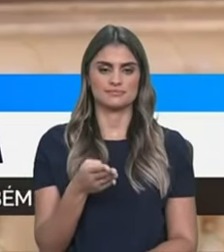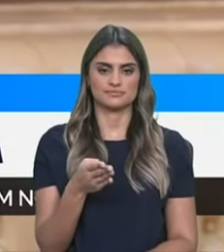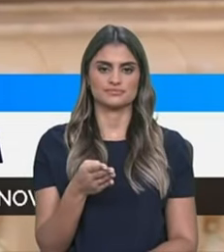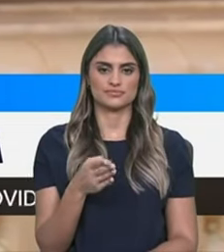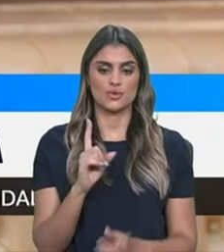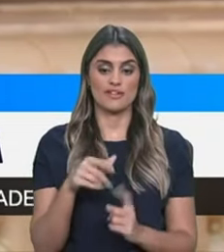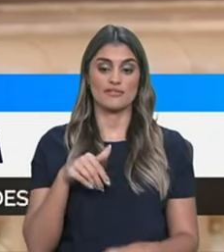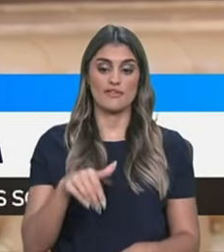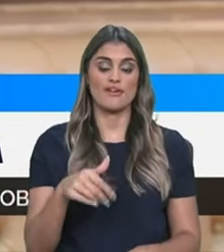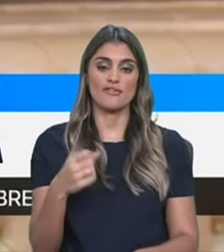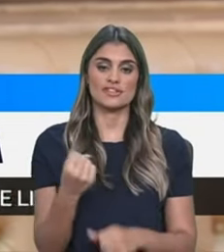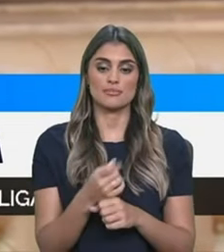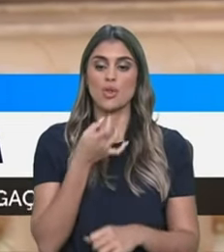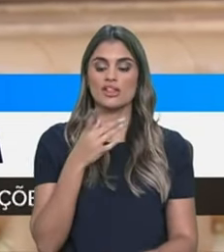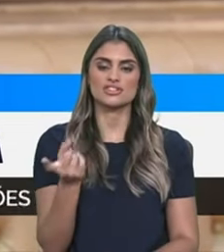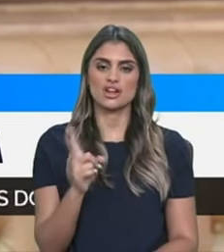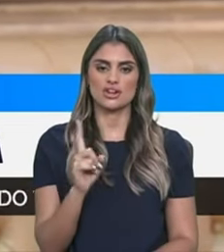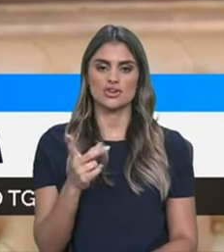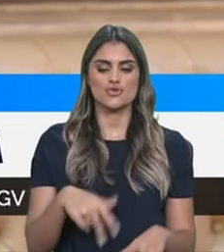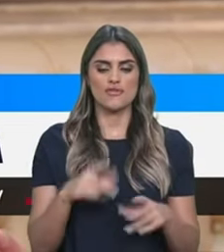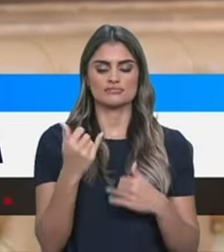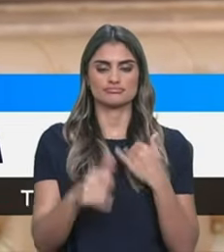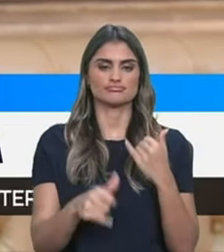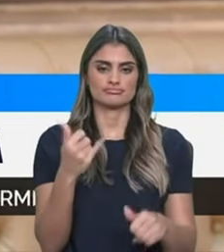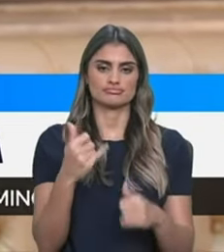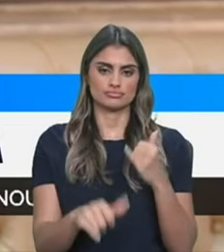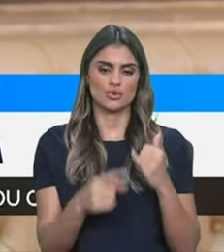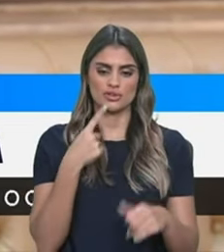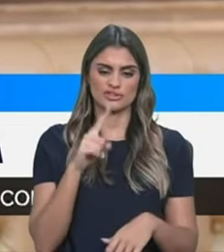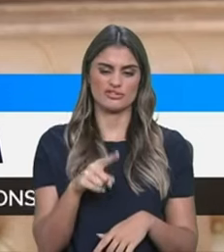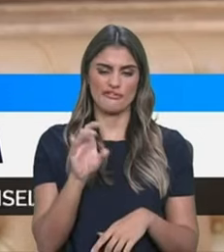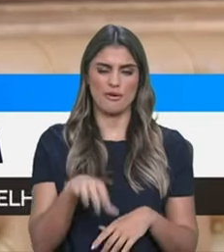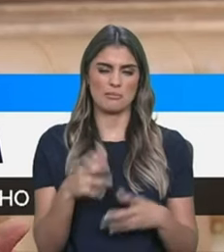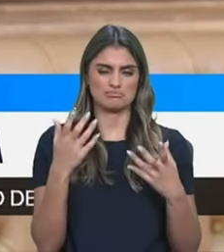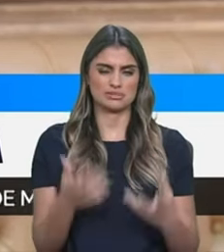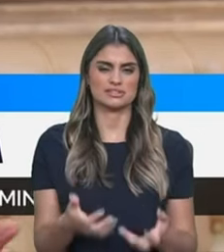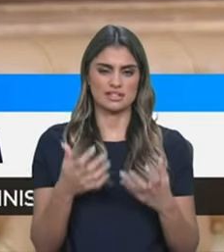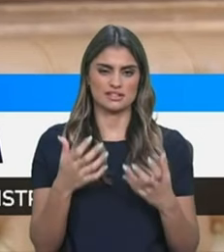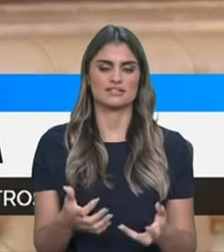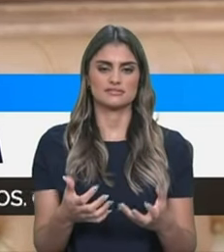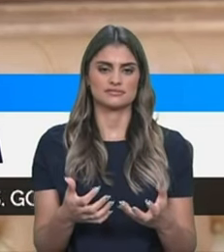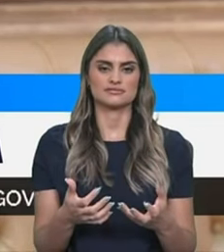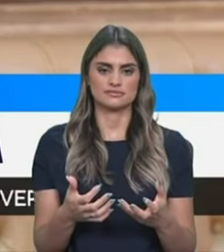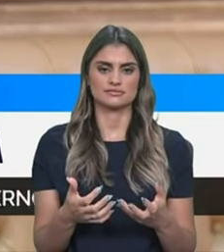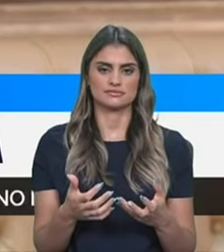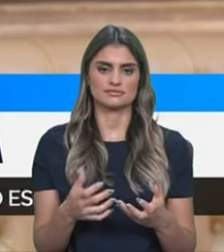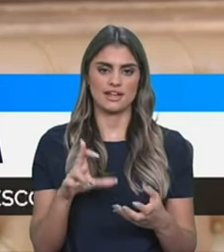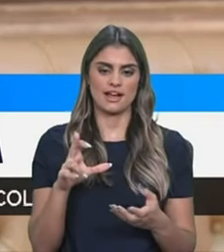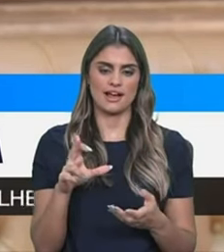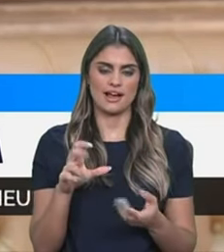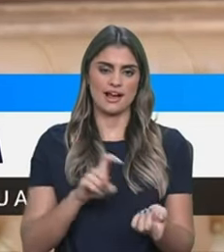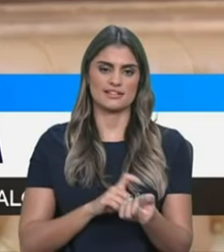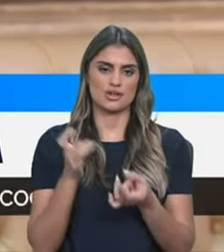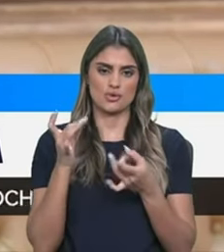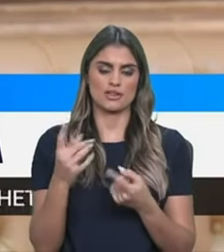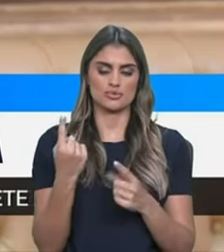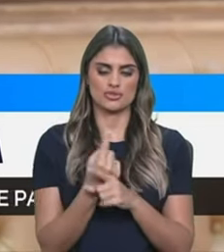O que é que vai ser feito para impedir novas agressões com este grau de violência e com este pendor racista e há algumas coisas